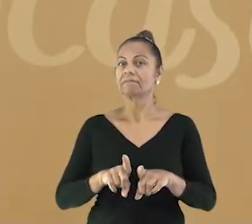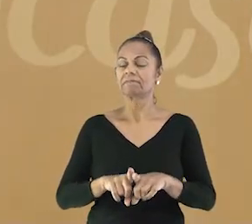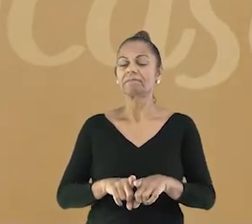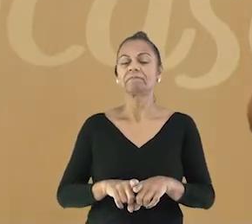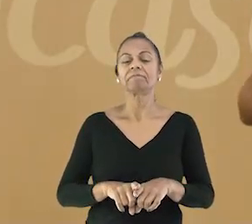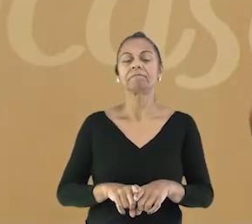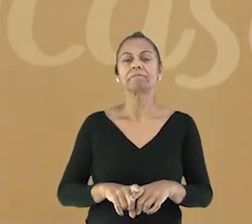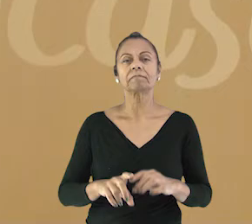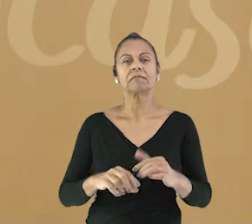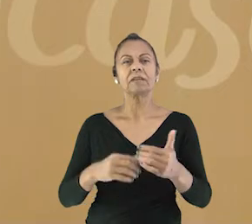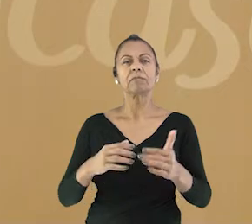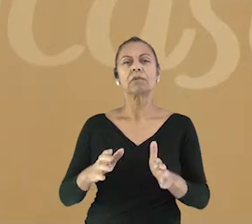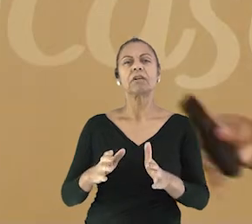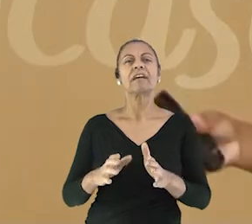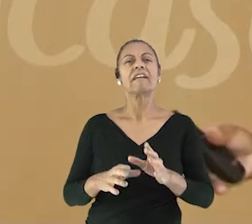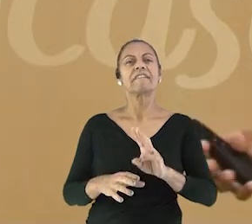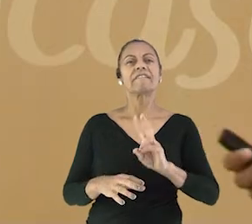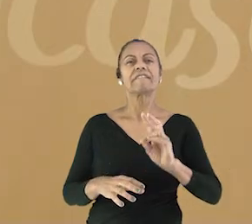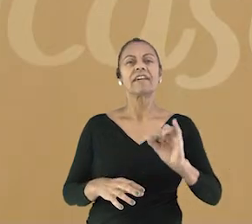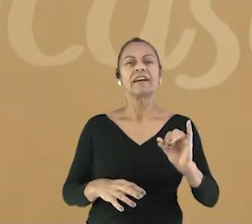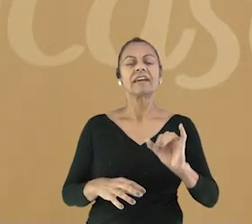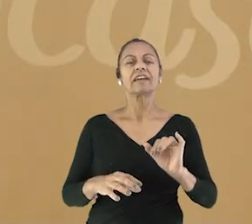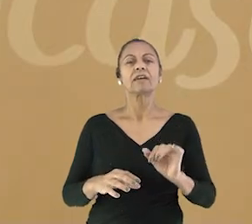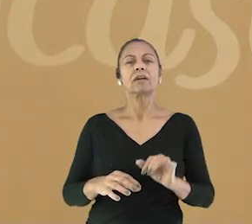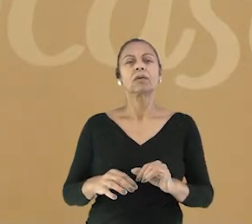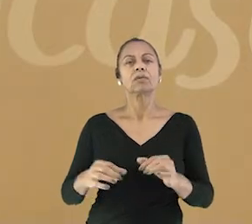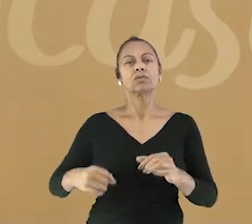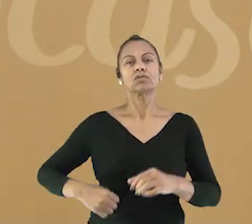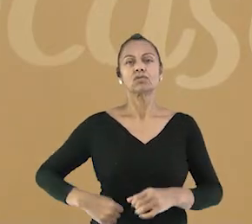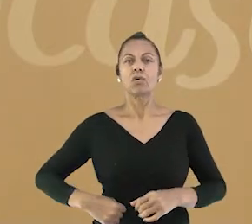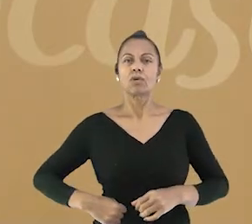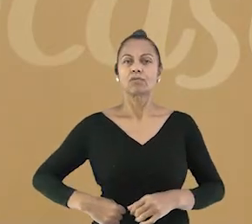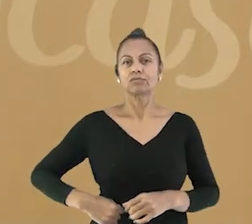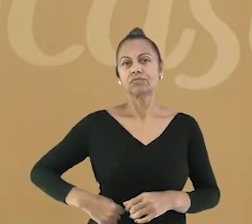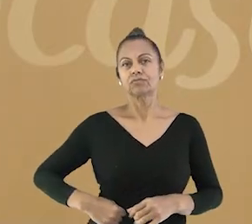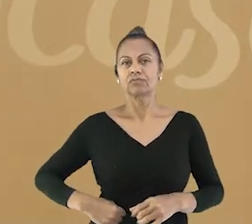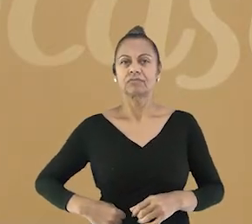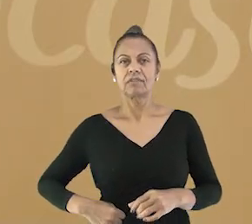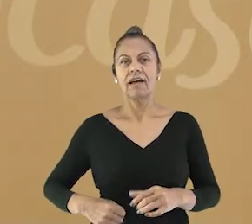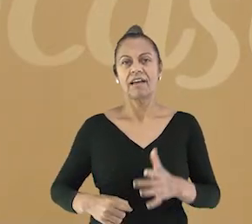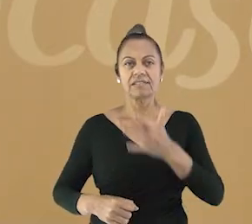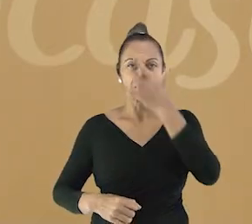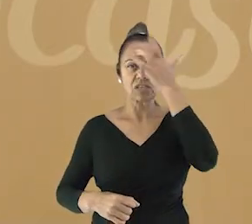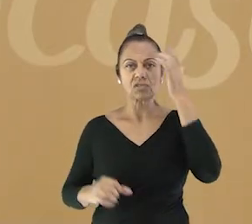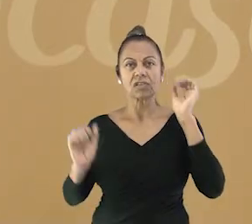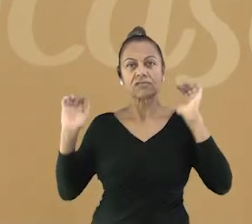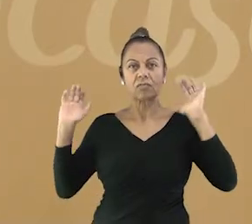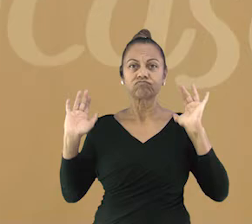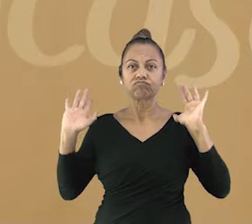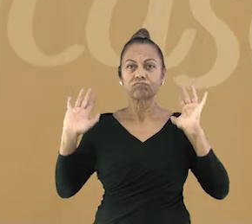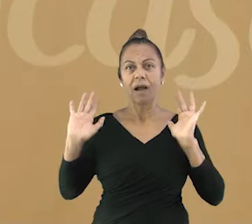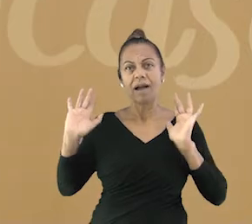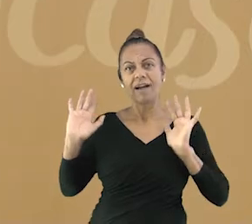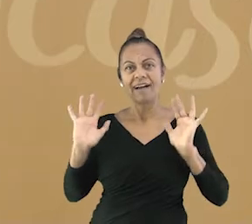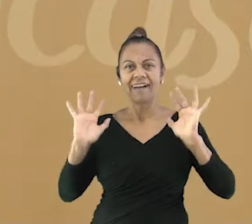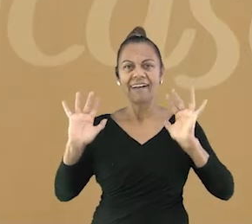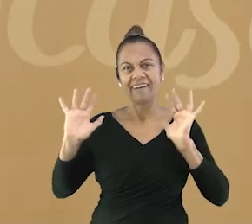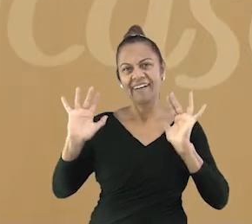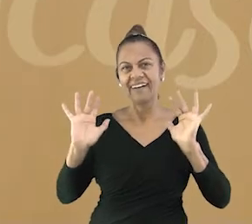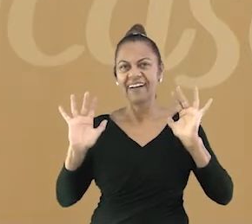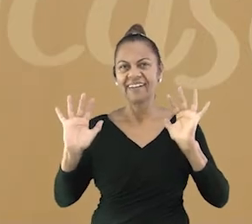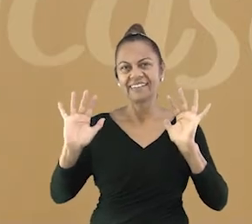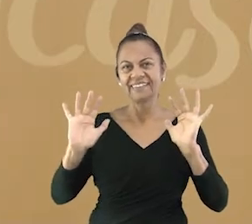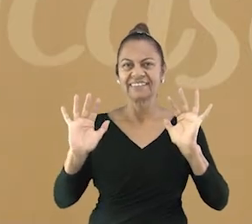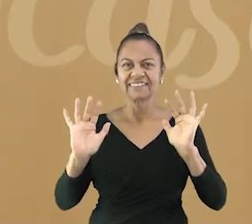chão e depois espalham tudo de novo e dançam sobre os pedaços de louça. No sábado, eles vão